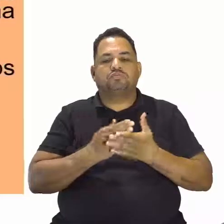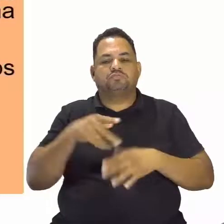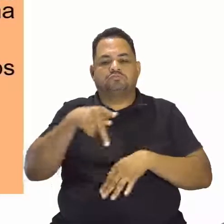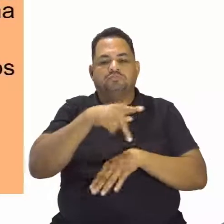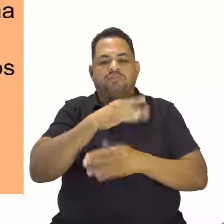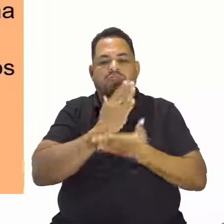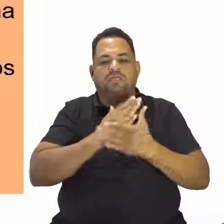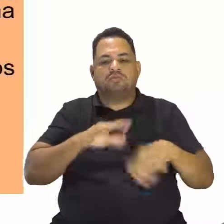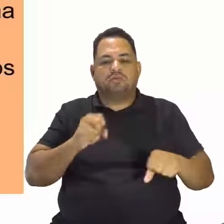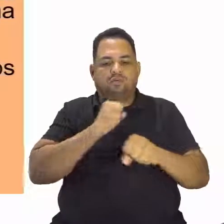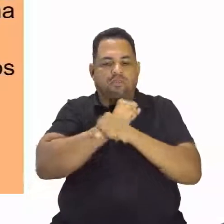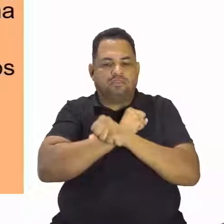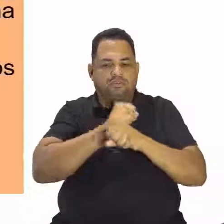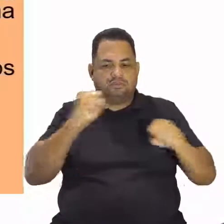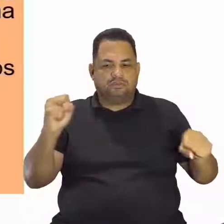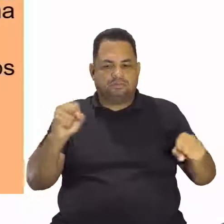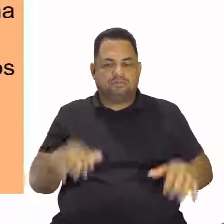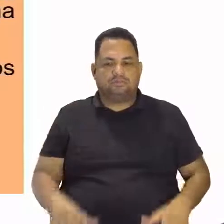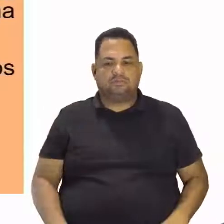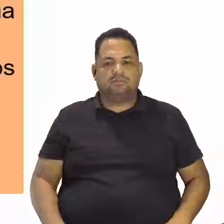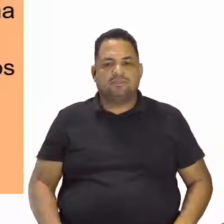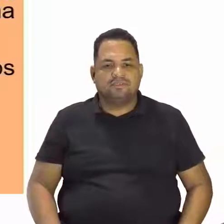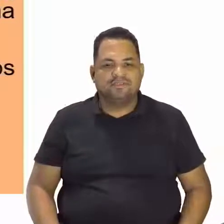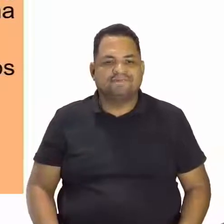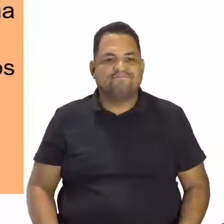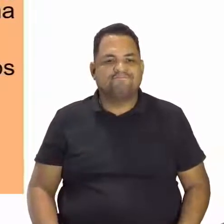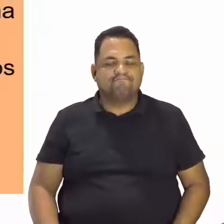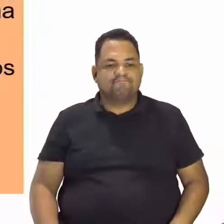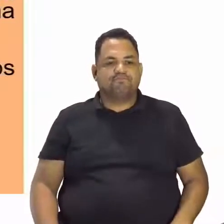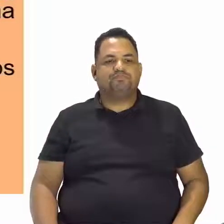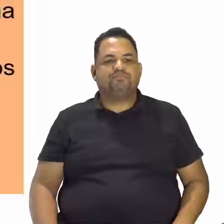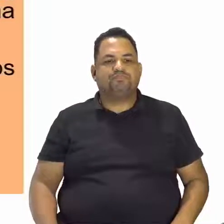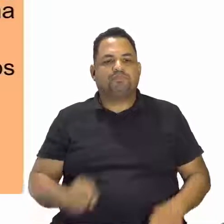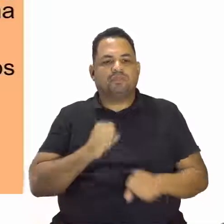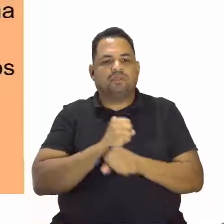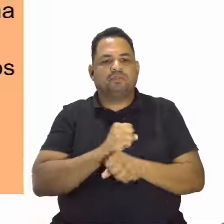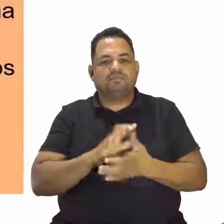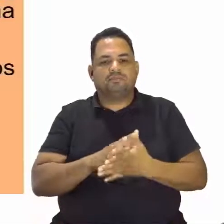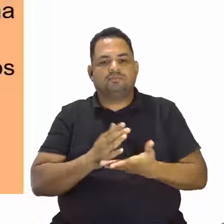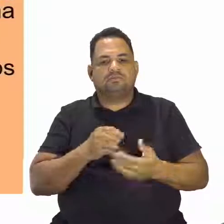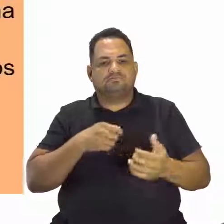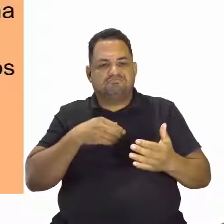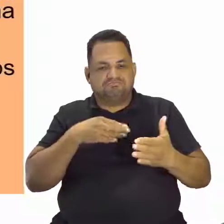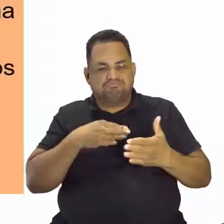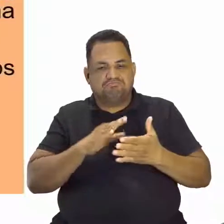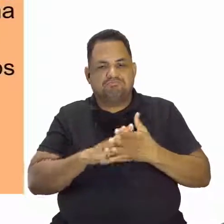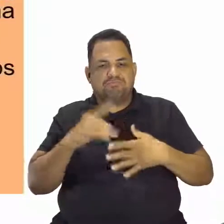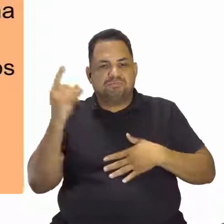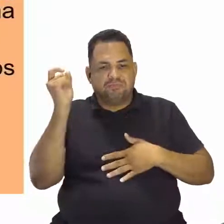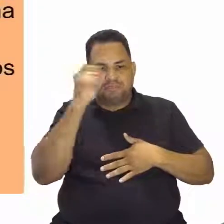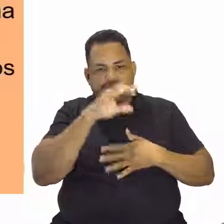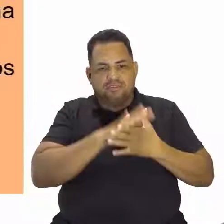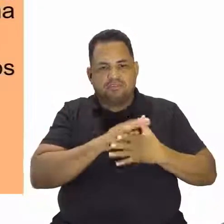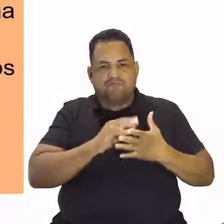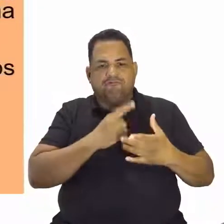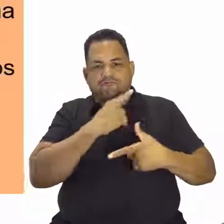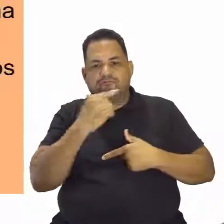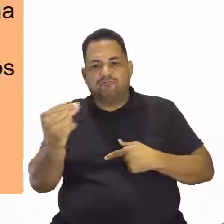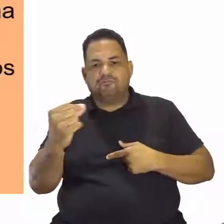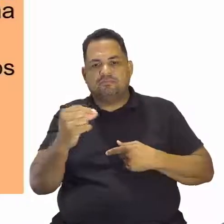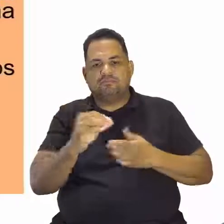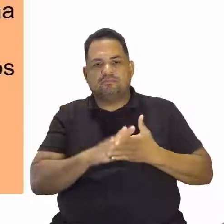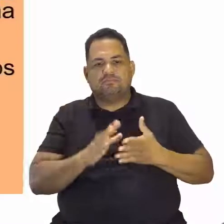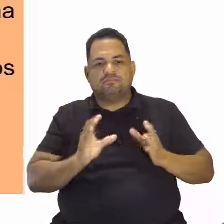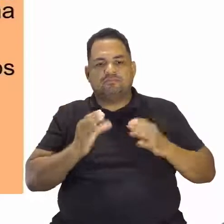né? Então, a escravidão negra gerou resistência entre os escravizados, como fugas e rebeliões, com o objetivo de escapar